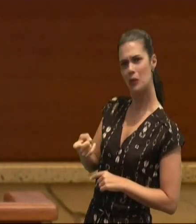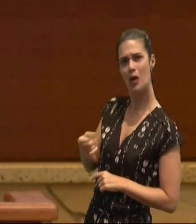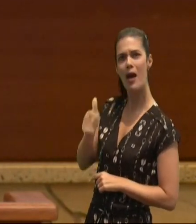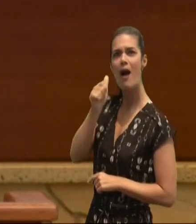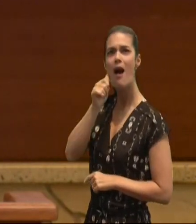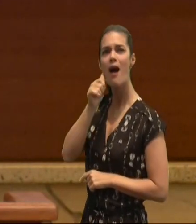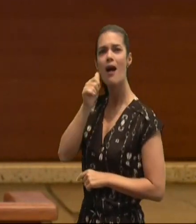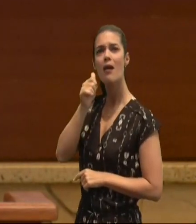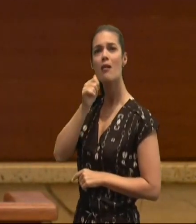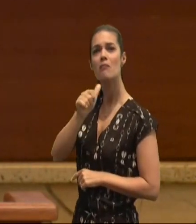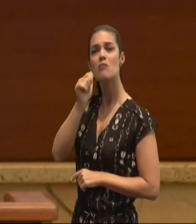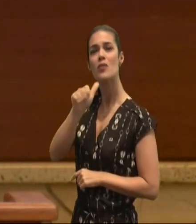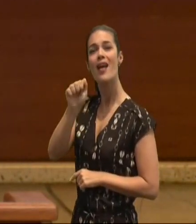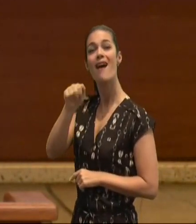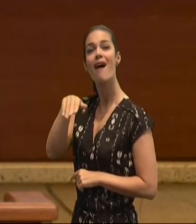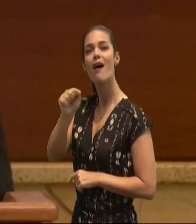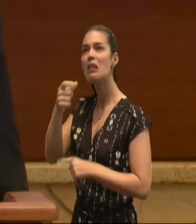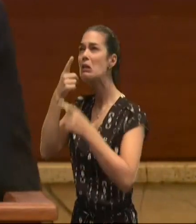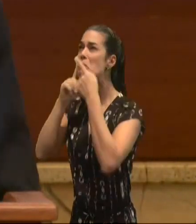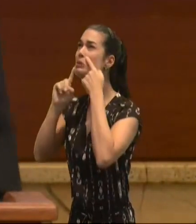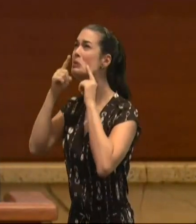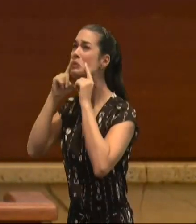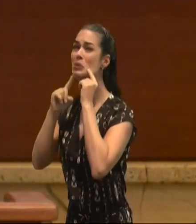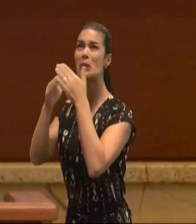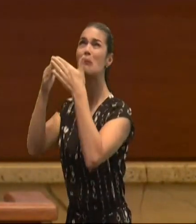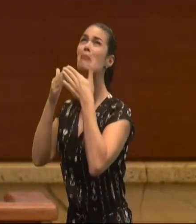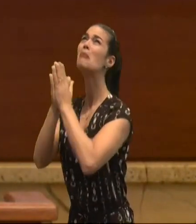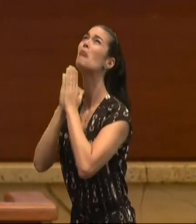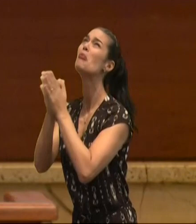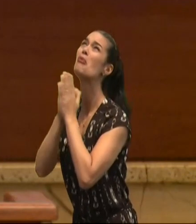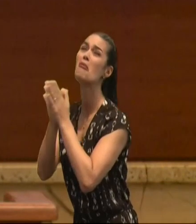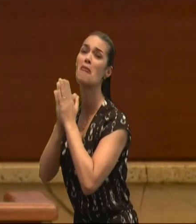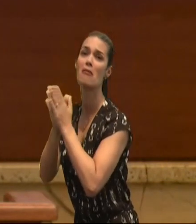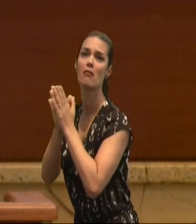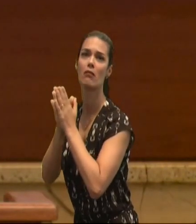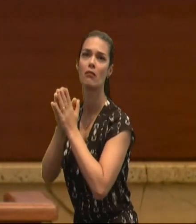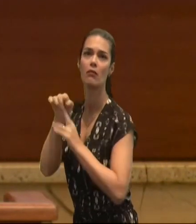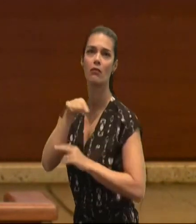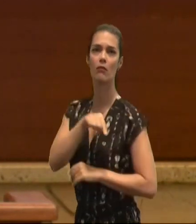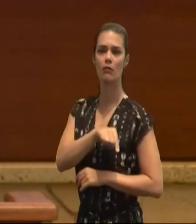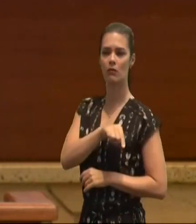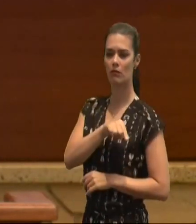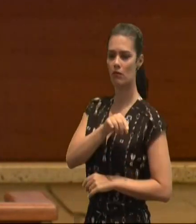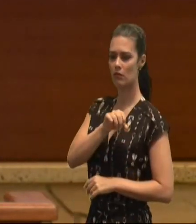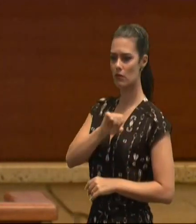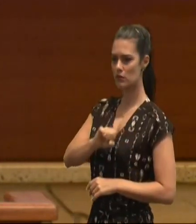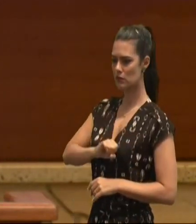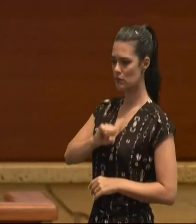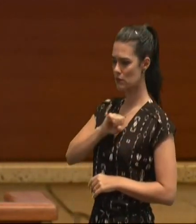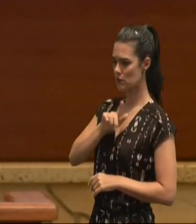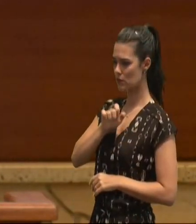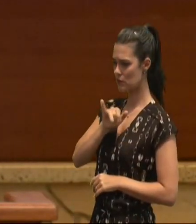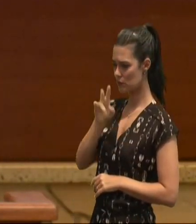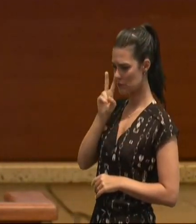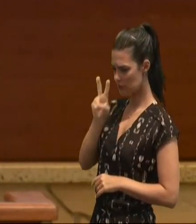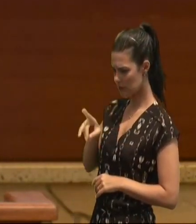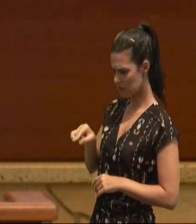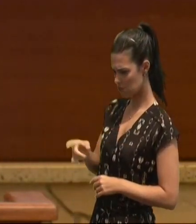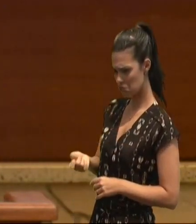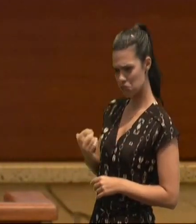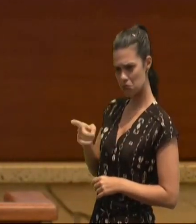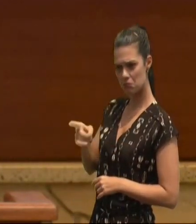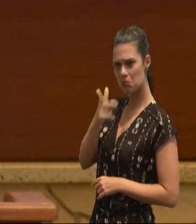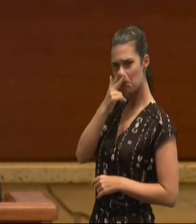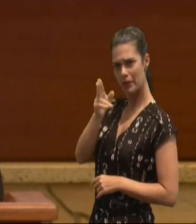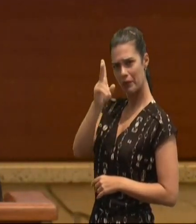lábios, percebendo aquela aflição, a tem como embriagada. E ela então ora ao Senhor, persevera